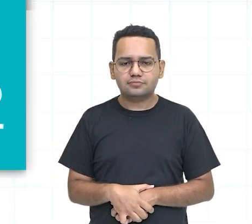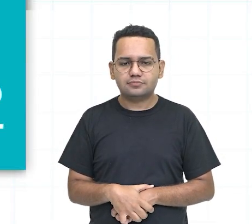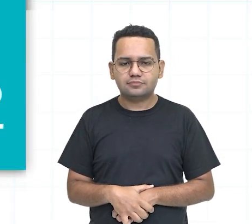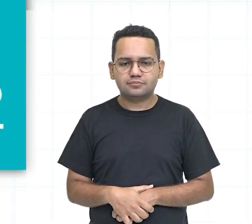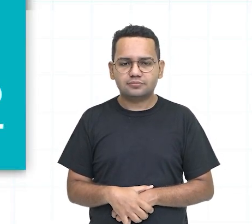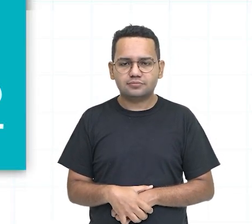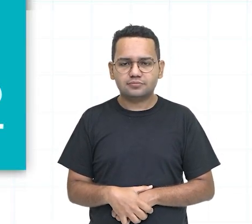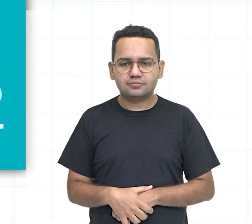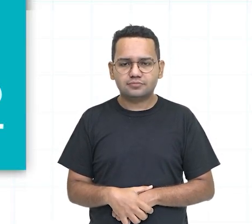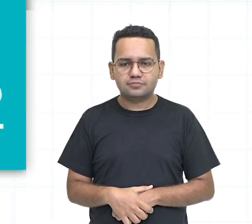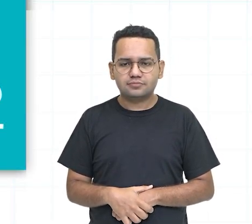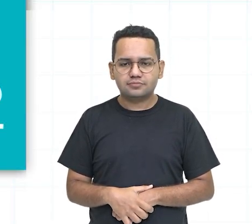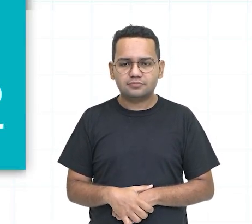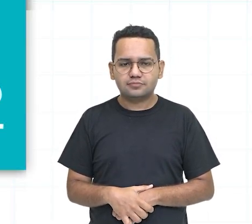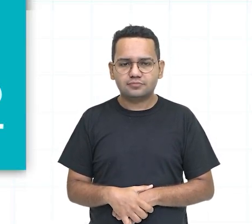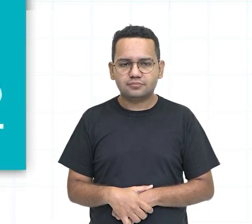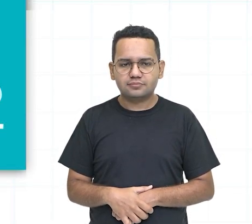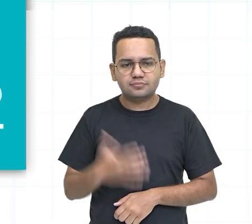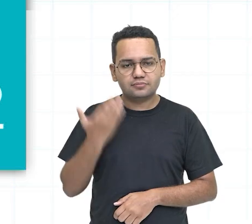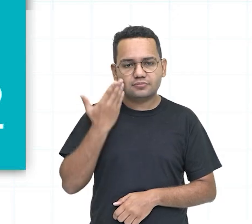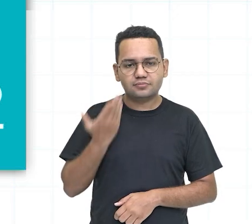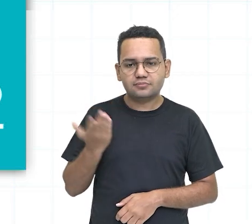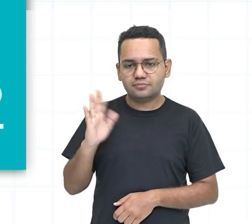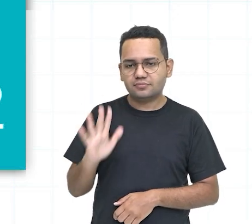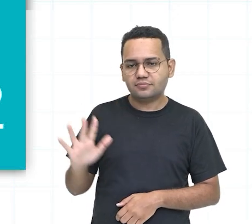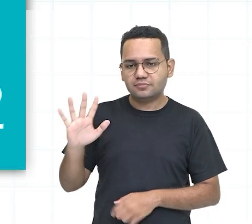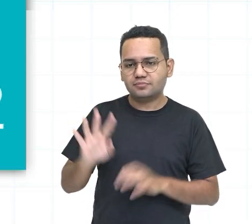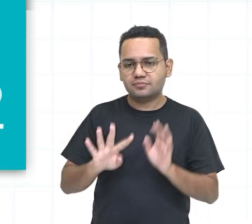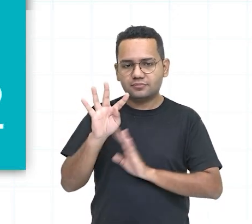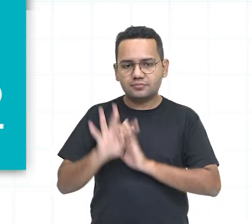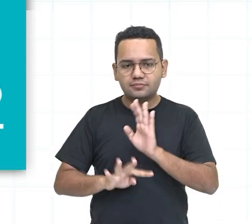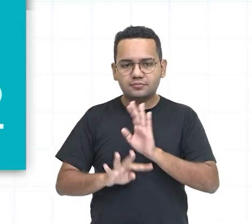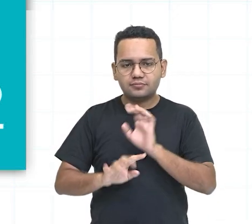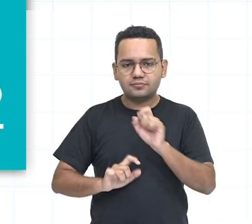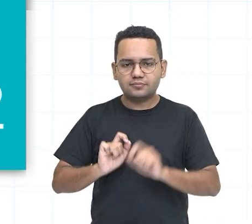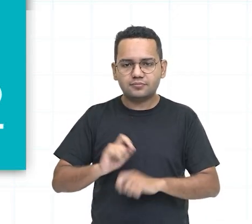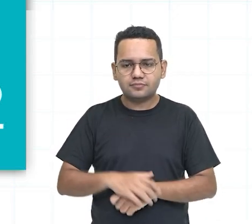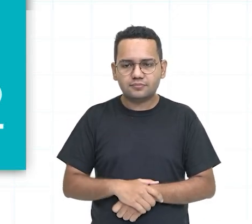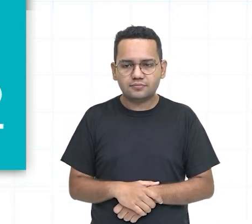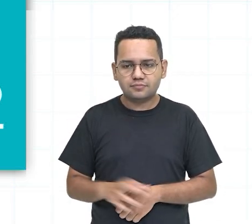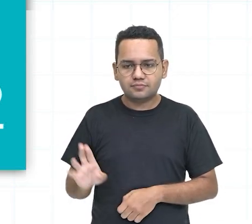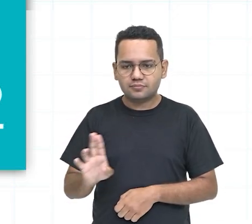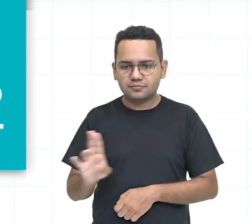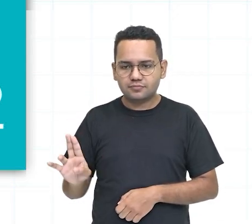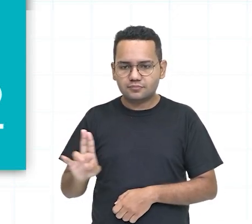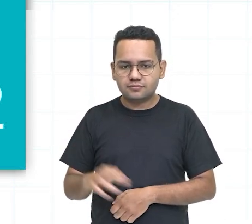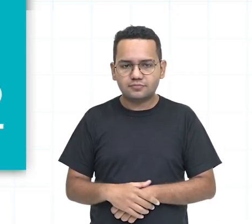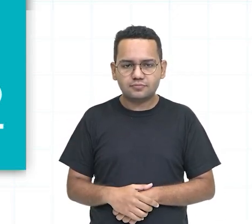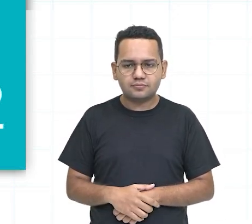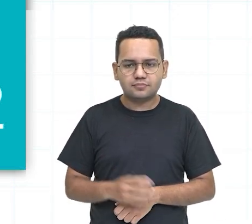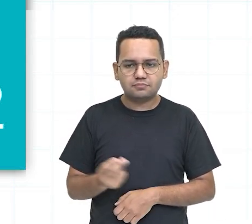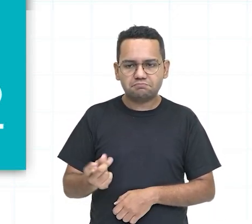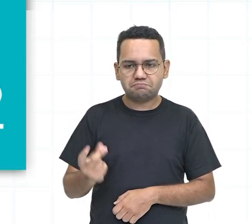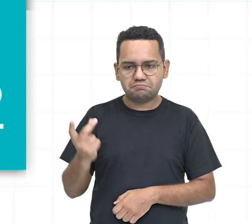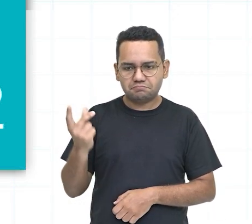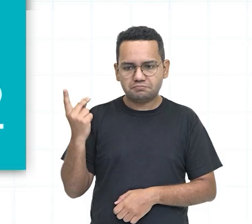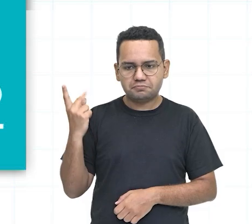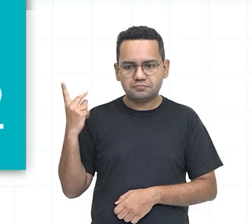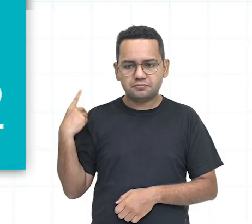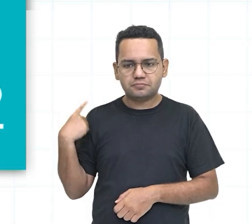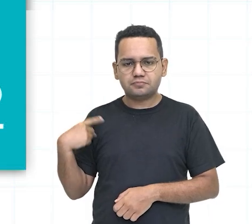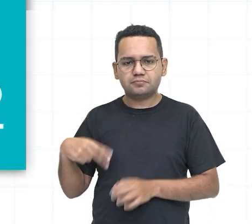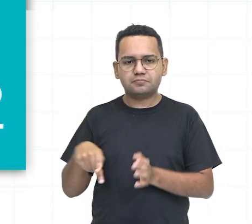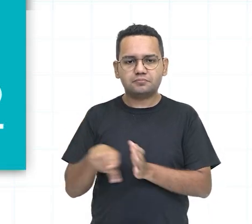cartela a imagem de um texto que é chamado Beowulf, que é o texto mais antigo da